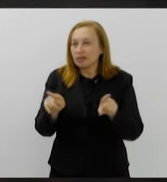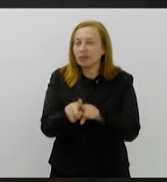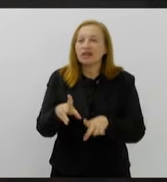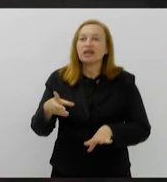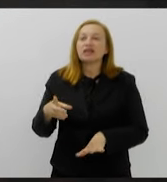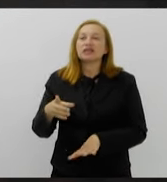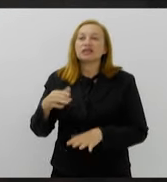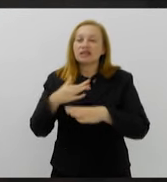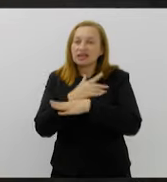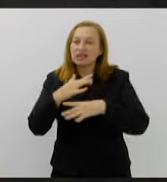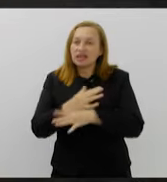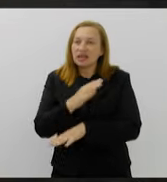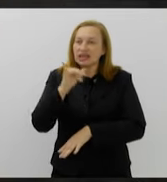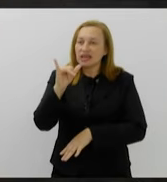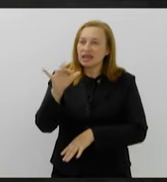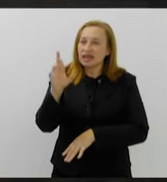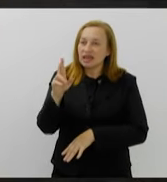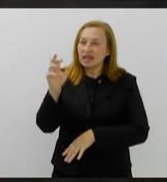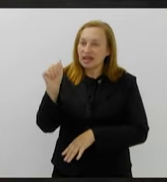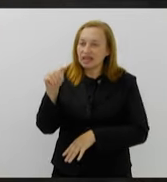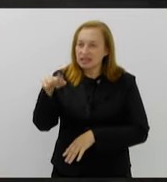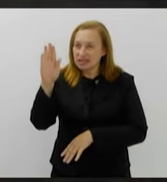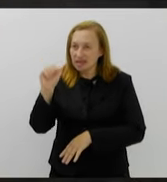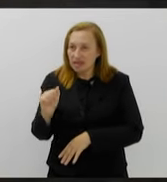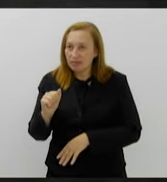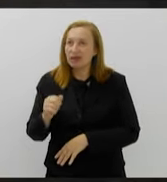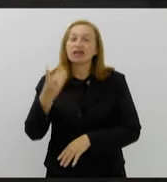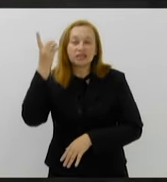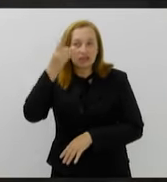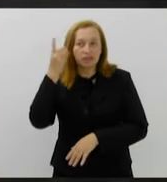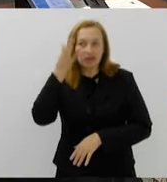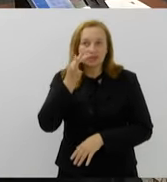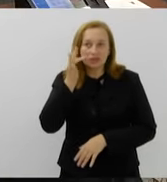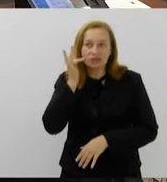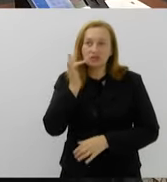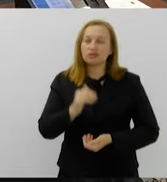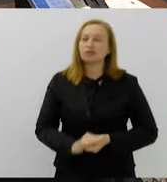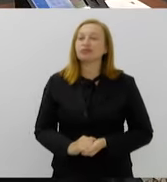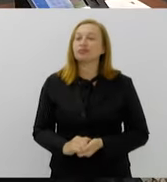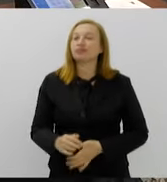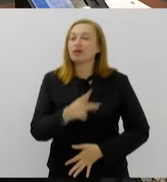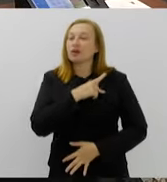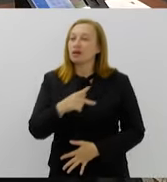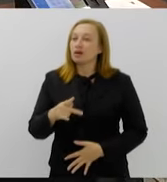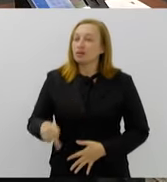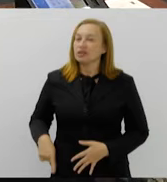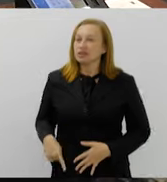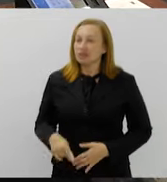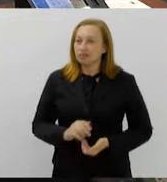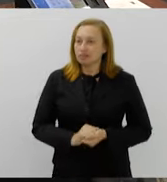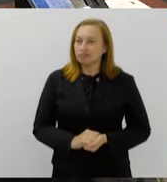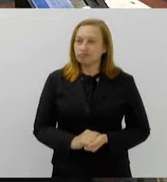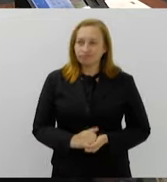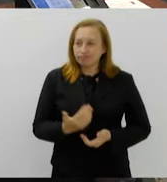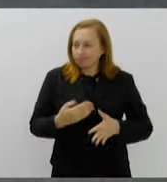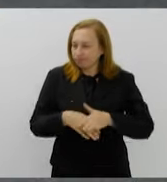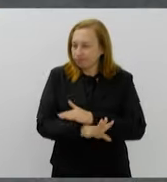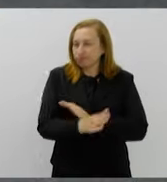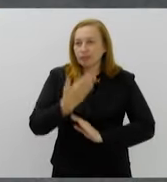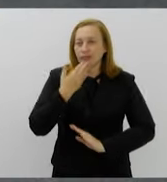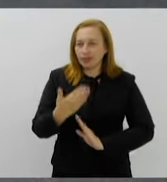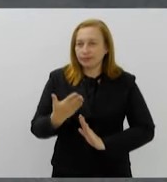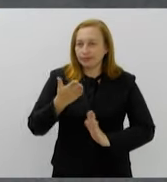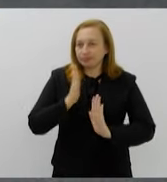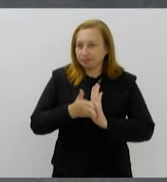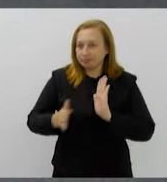Miracema seja bem-vindo pela ord Deputado serafine por favor Presidente Eu não costumo pedir pela ordem para não